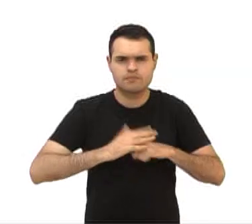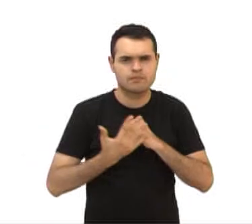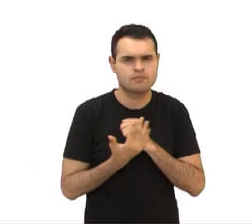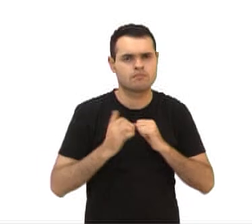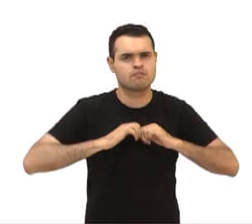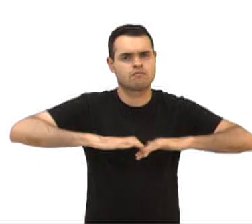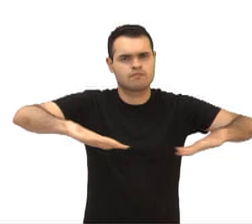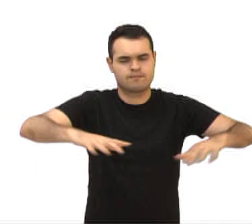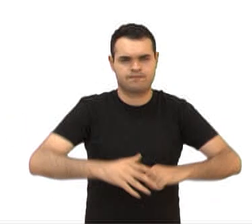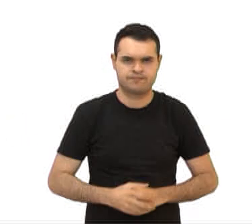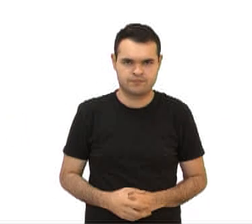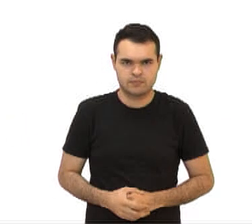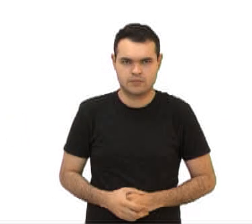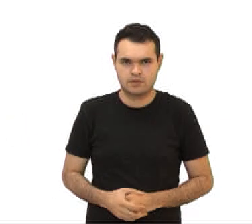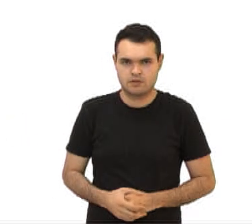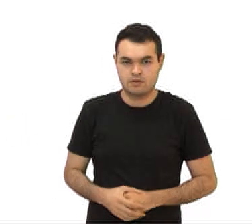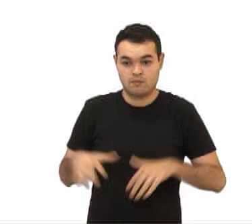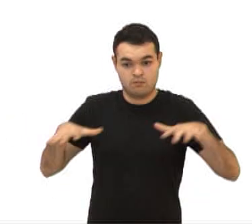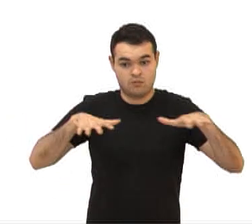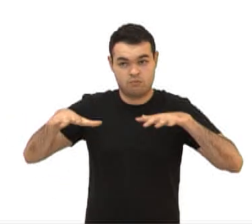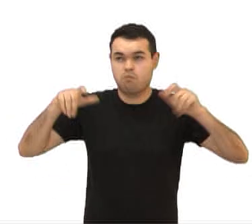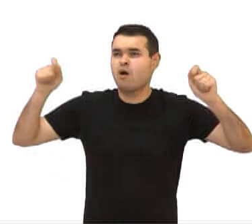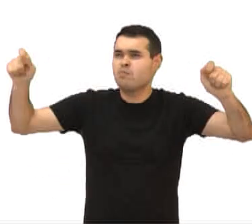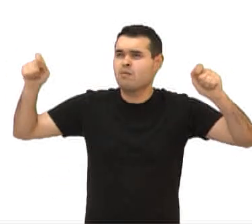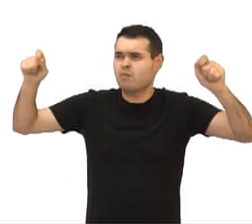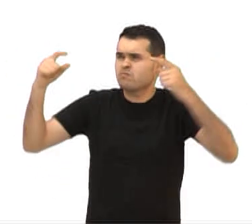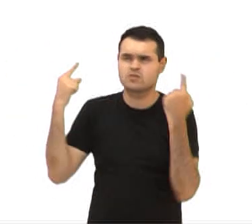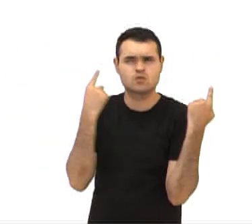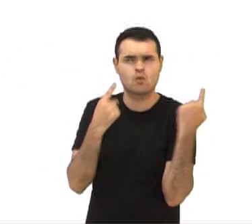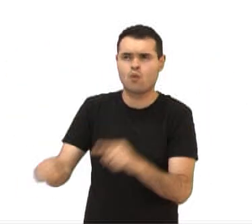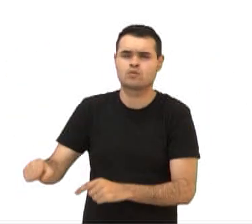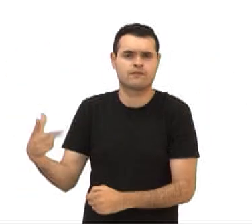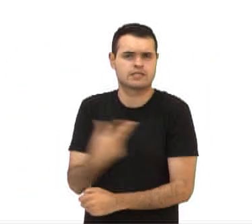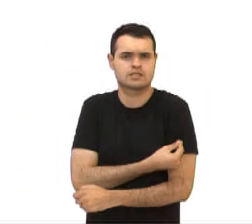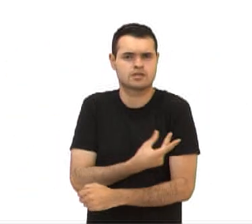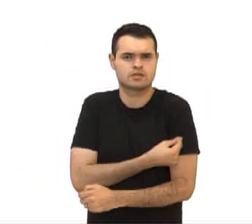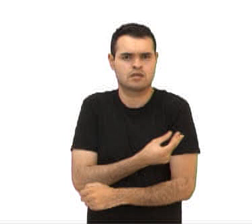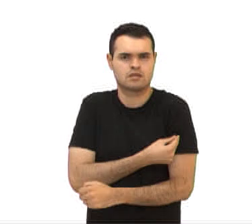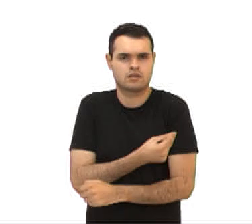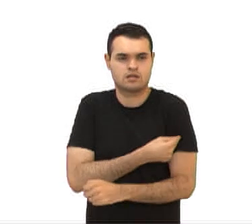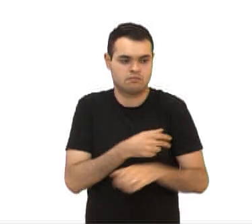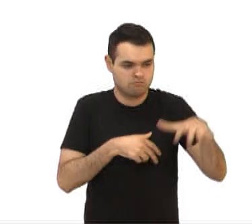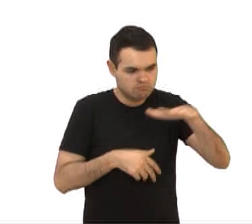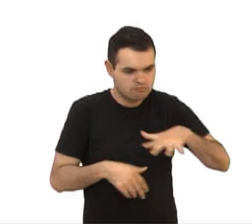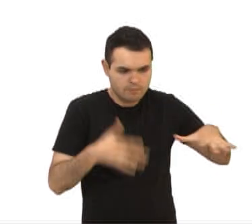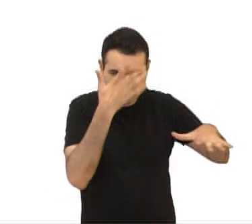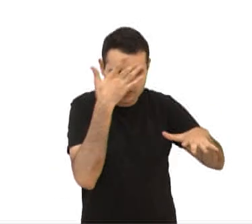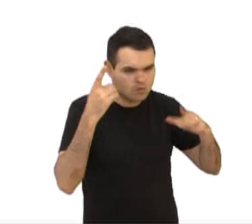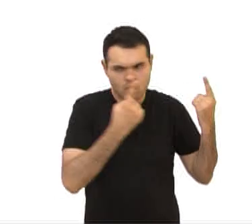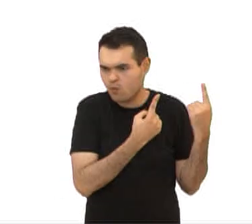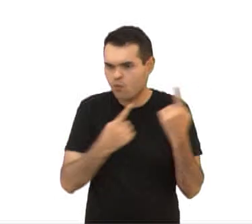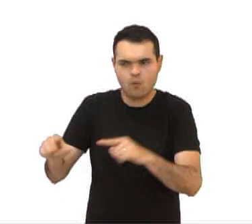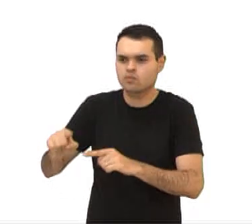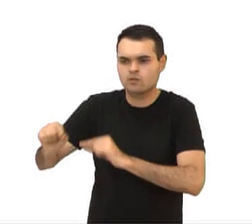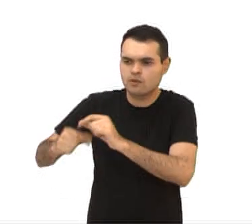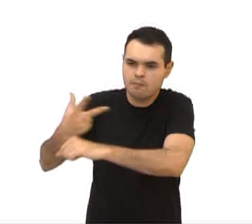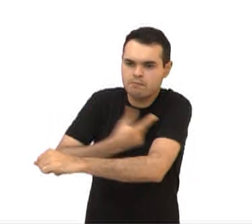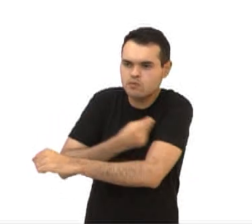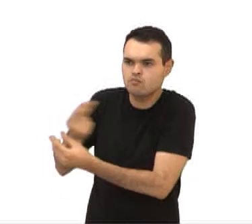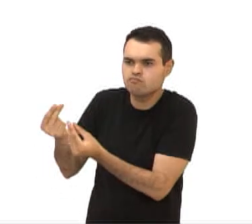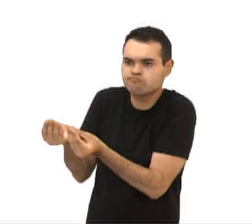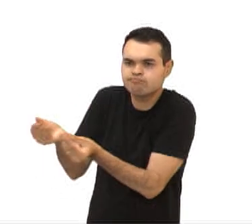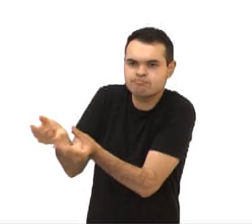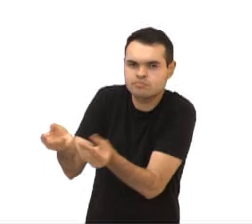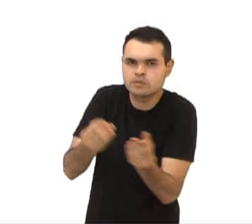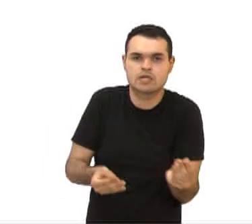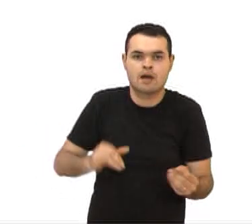notícia. Movimento anti-vacina cresce em meio à pandemia. Coletivos contrários à imunização da população tentam aproveitar a